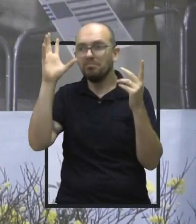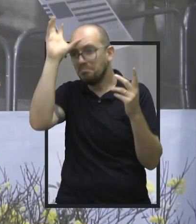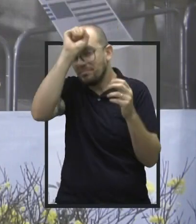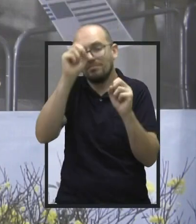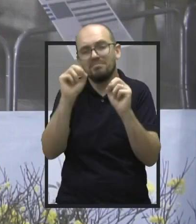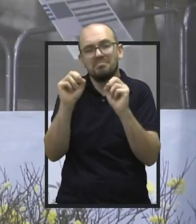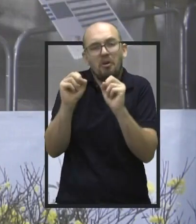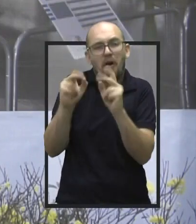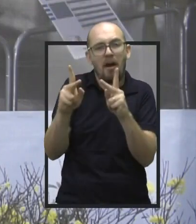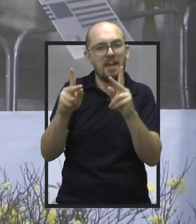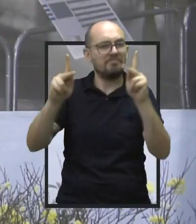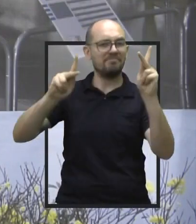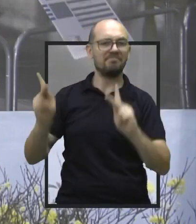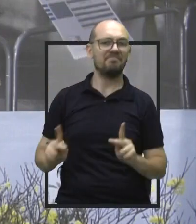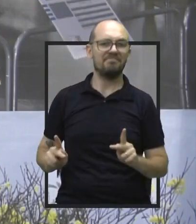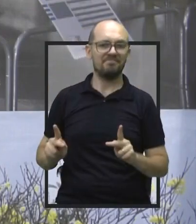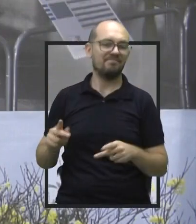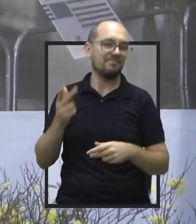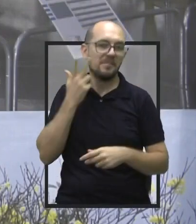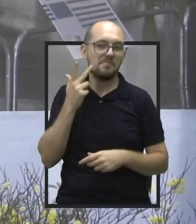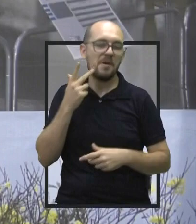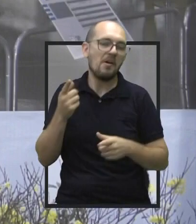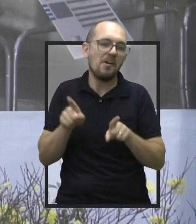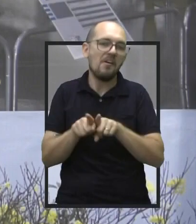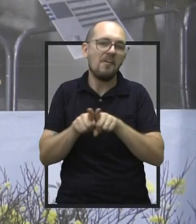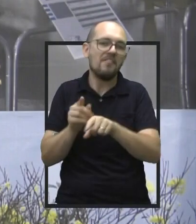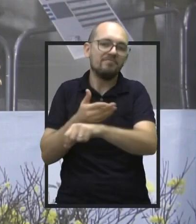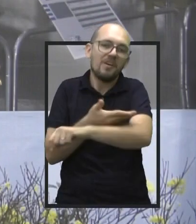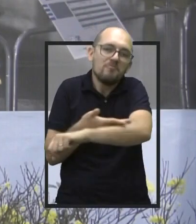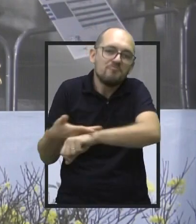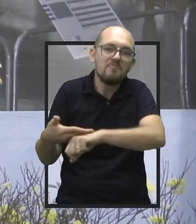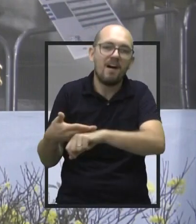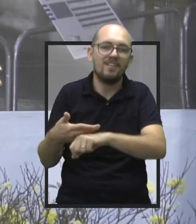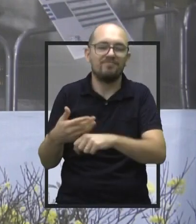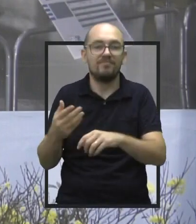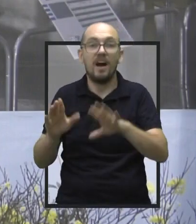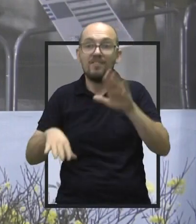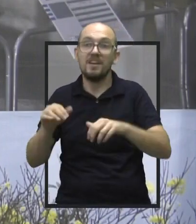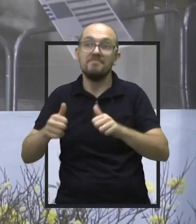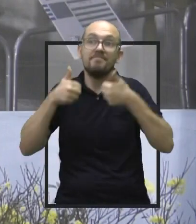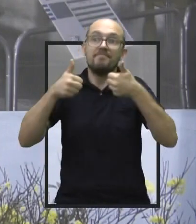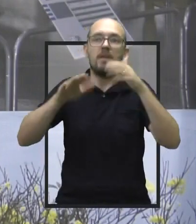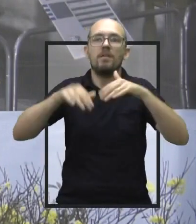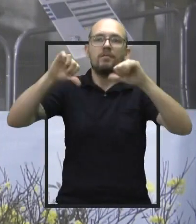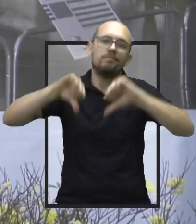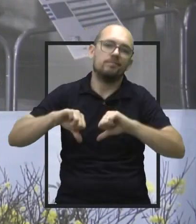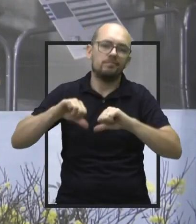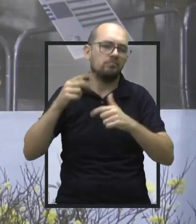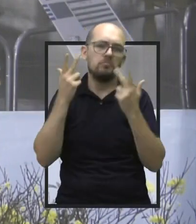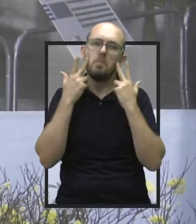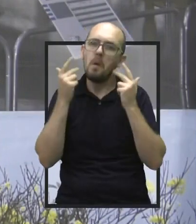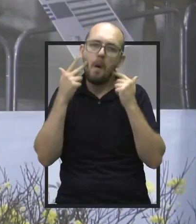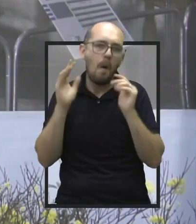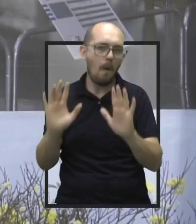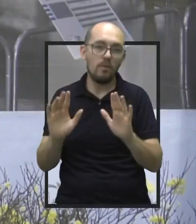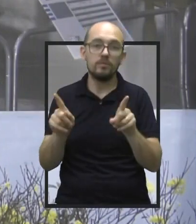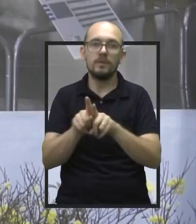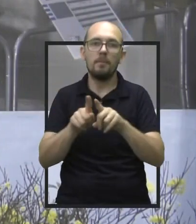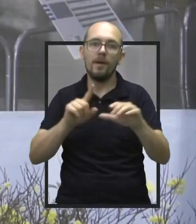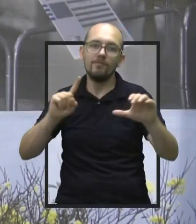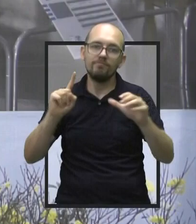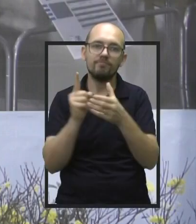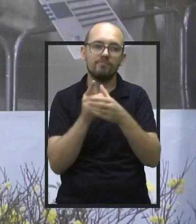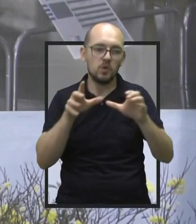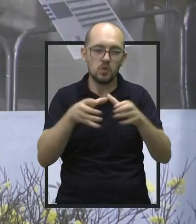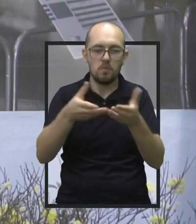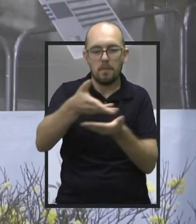poder ensinar também as crianças a estarem em grupo, né, a dividir os seus conhecimentos com outros, é